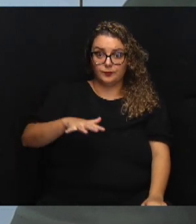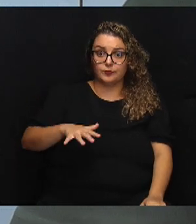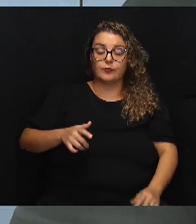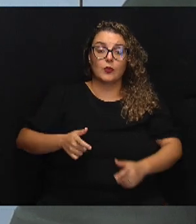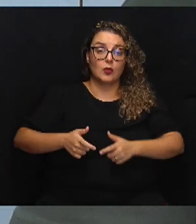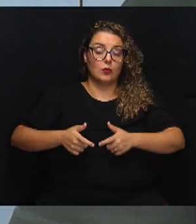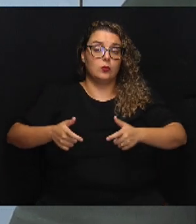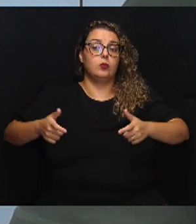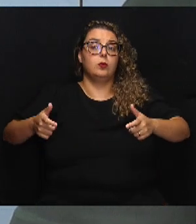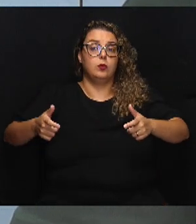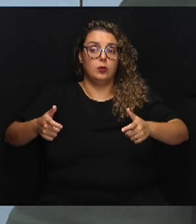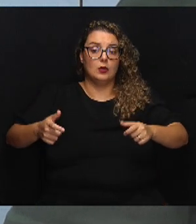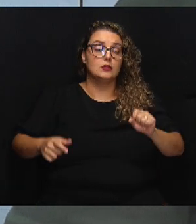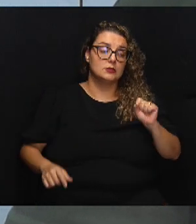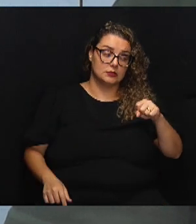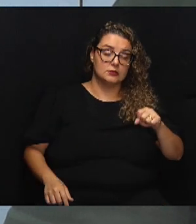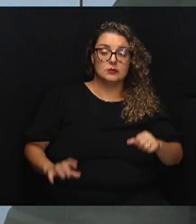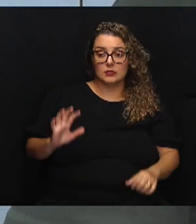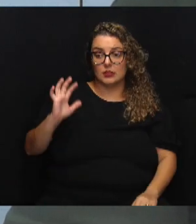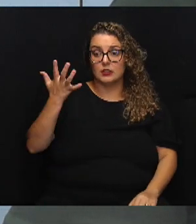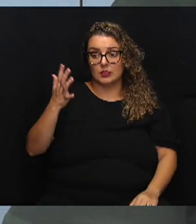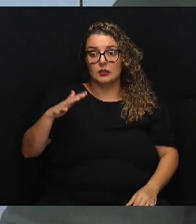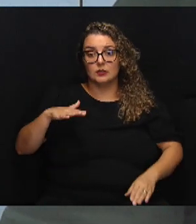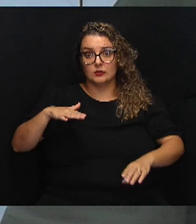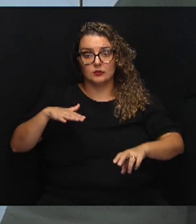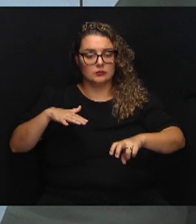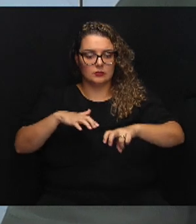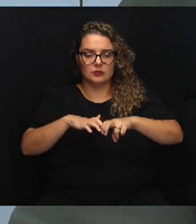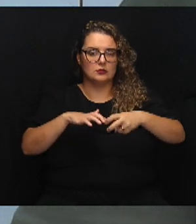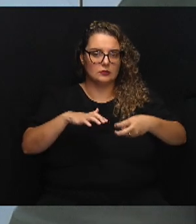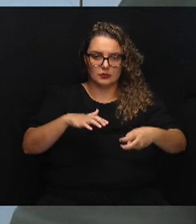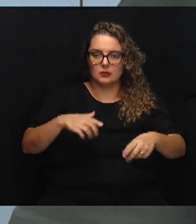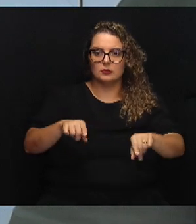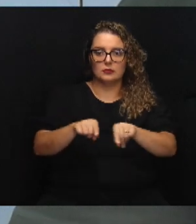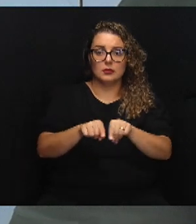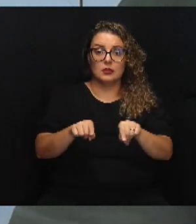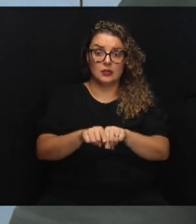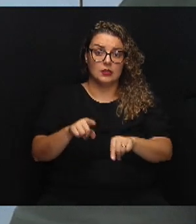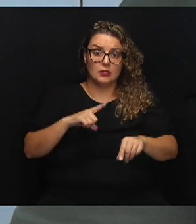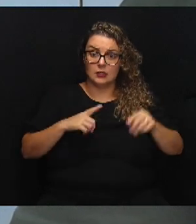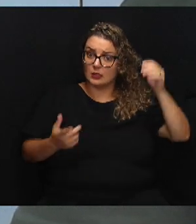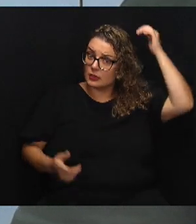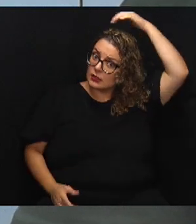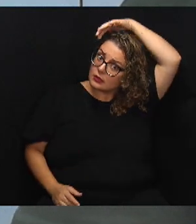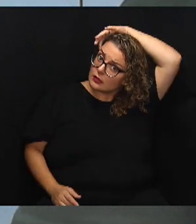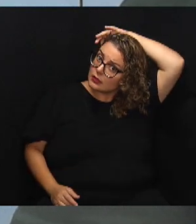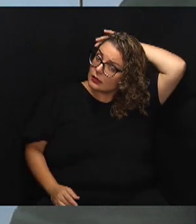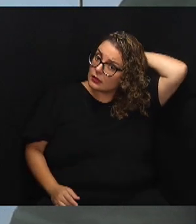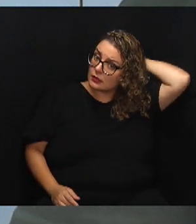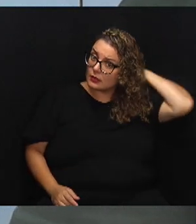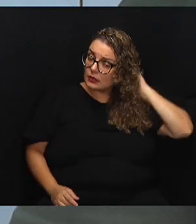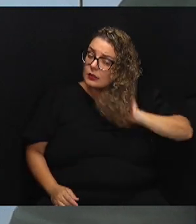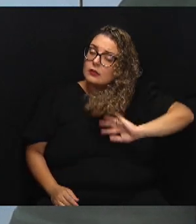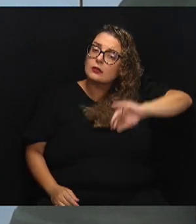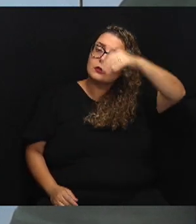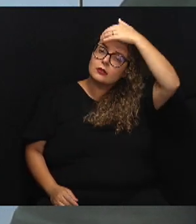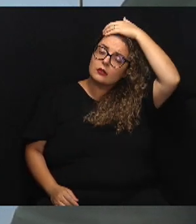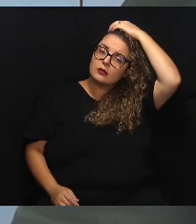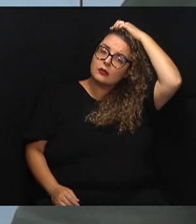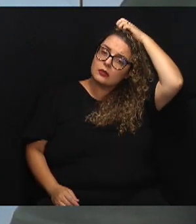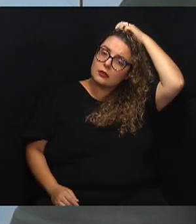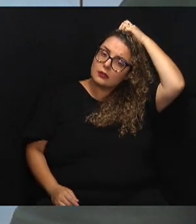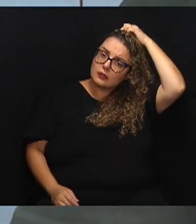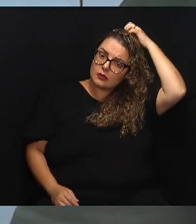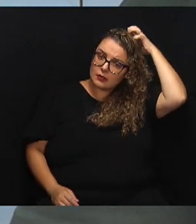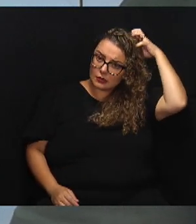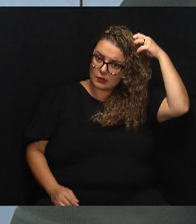grande, e ali acontecem muitos acidentes. E além disso tem aí ocasiões específicas, né, que eu queria até citar